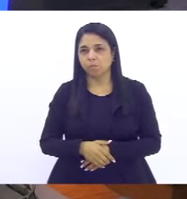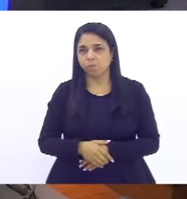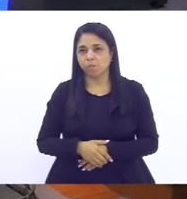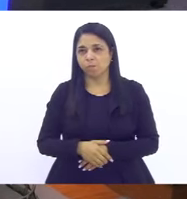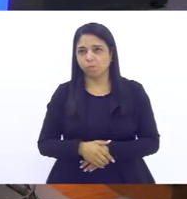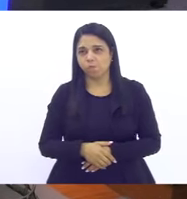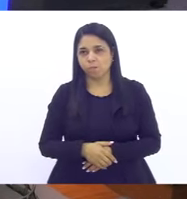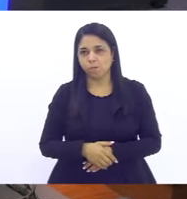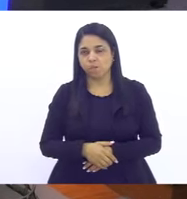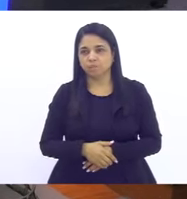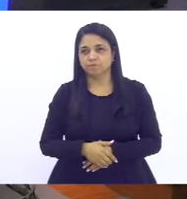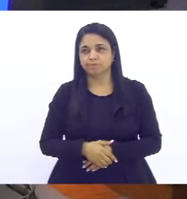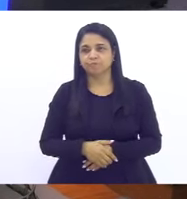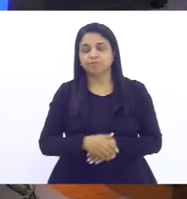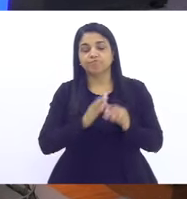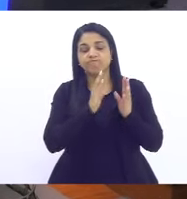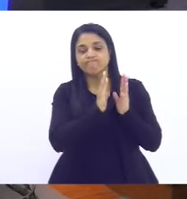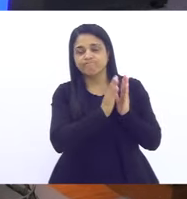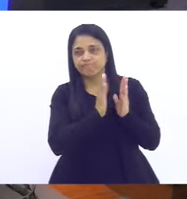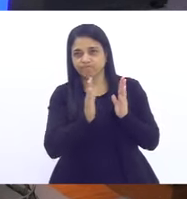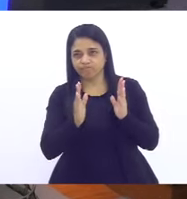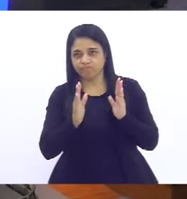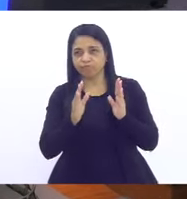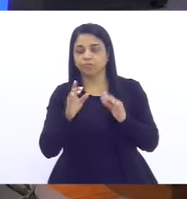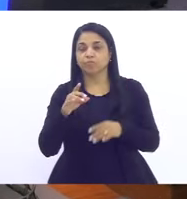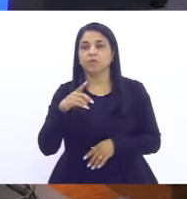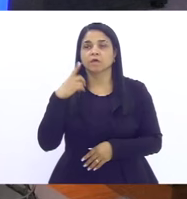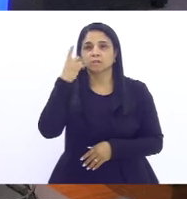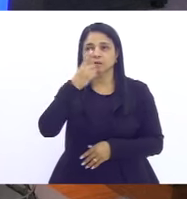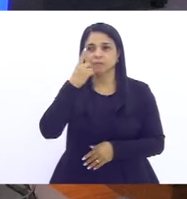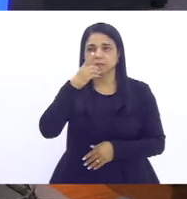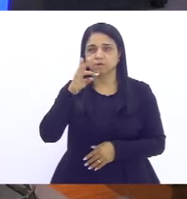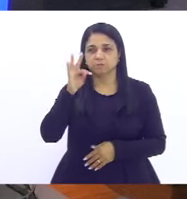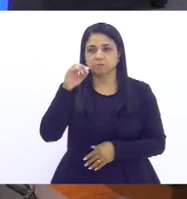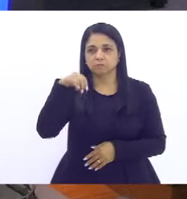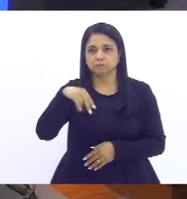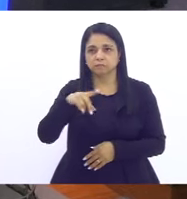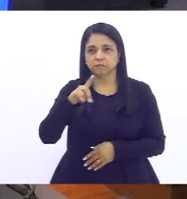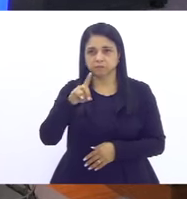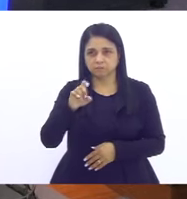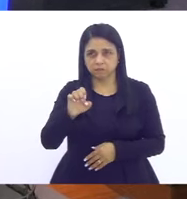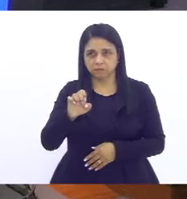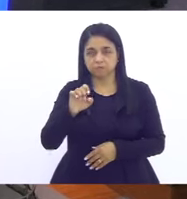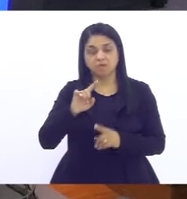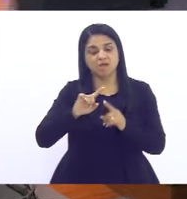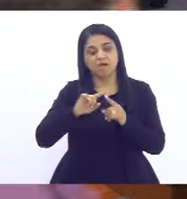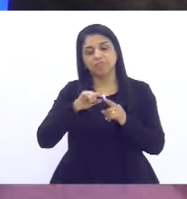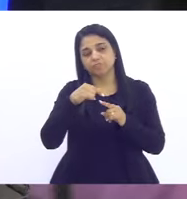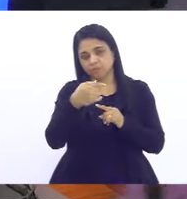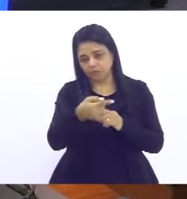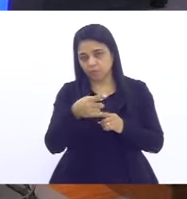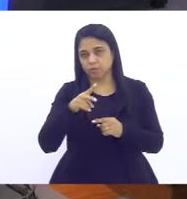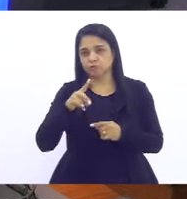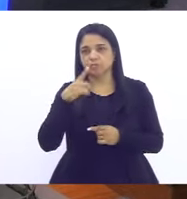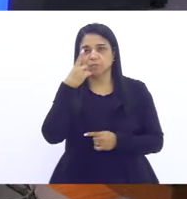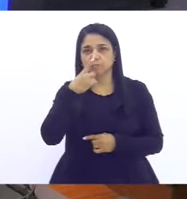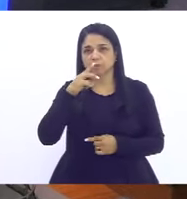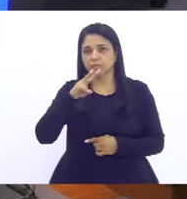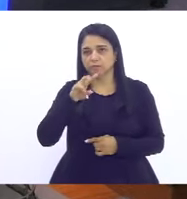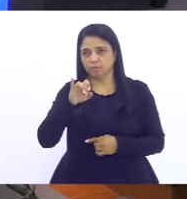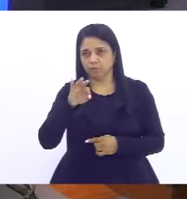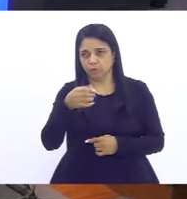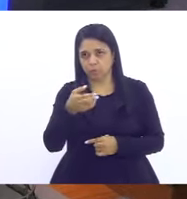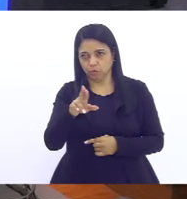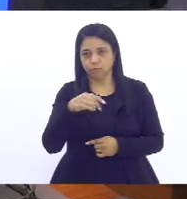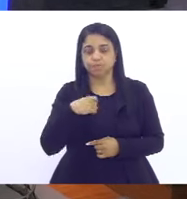Só uma questão de ordem aqui rápida do deputado Tandi. Quer fazer agora? Após o deputado Vitor Júnior. Obrigado, deputado.